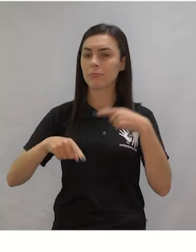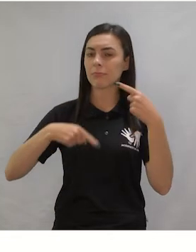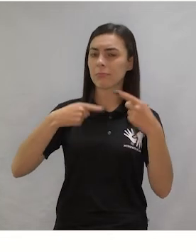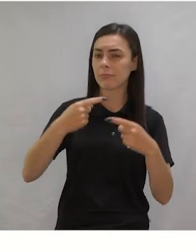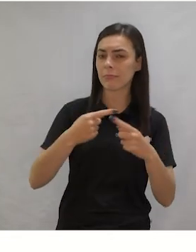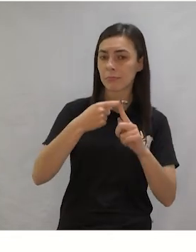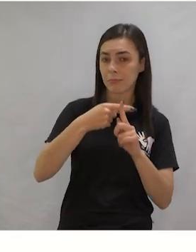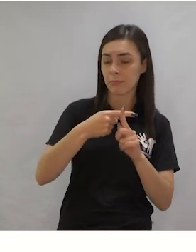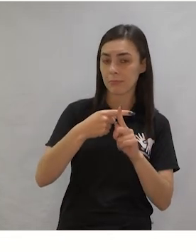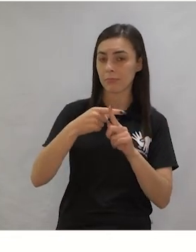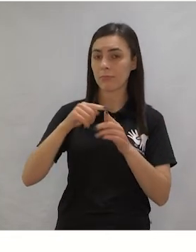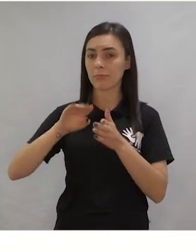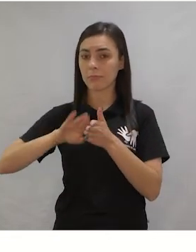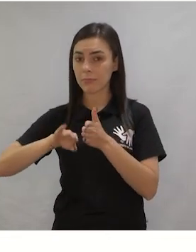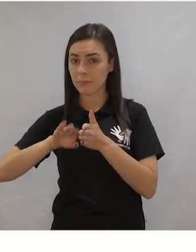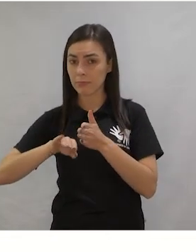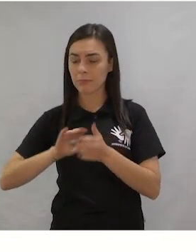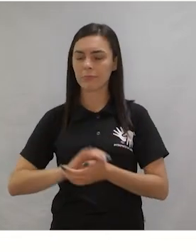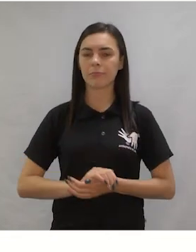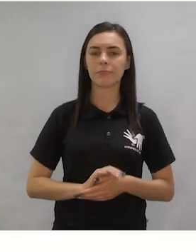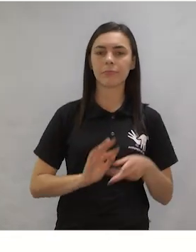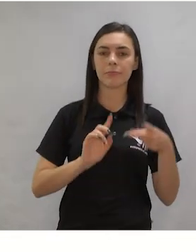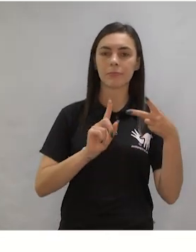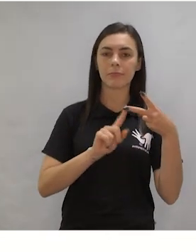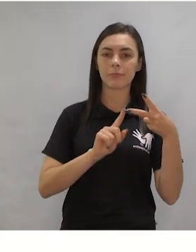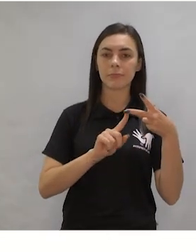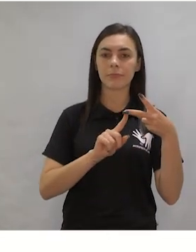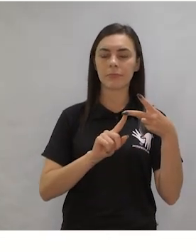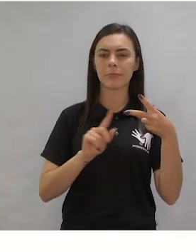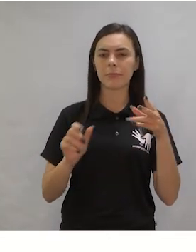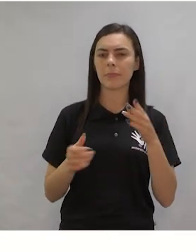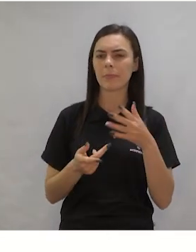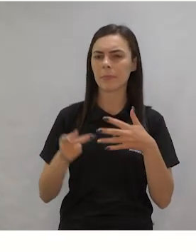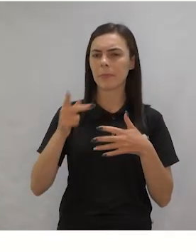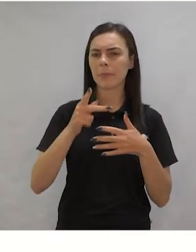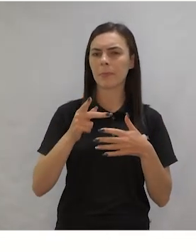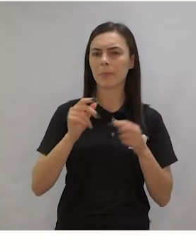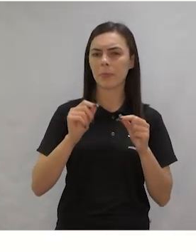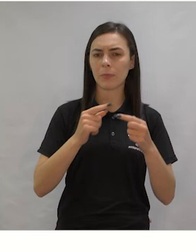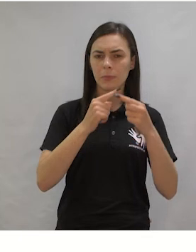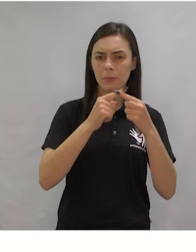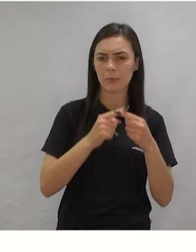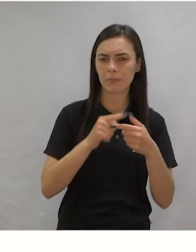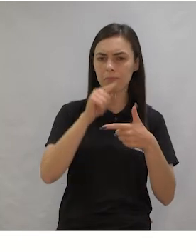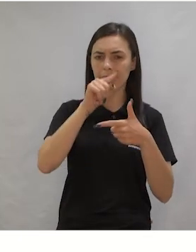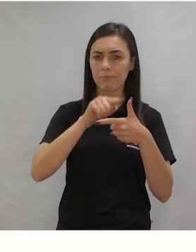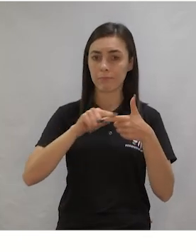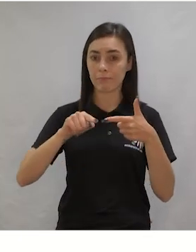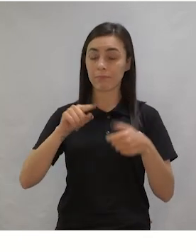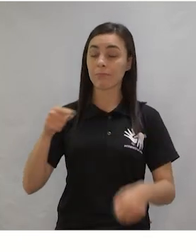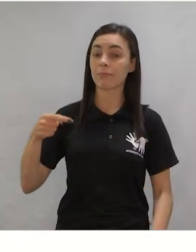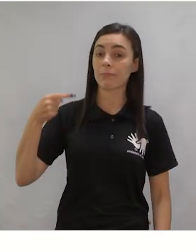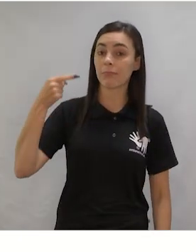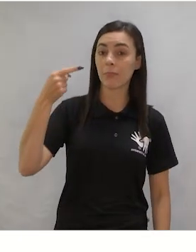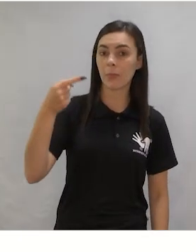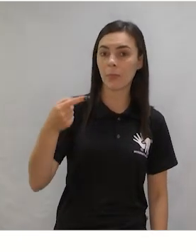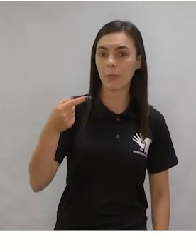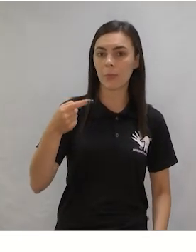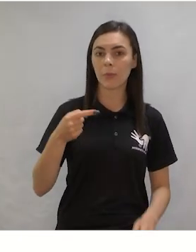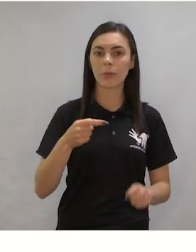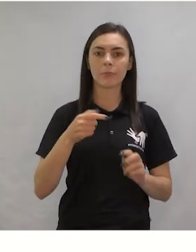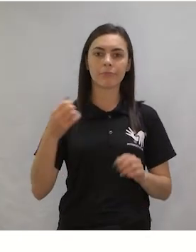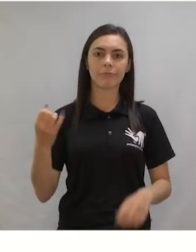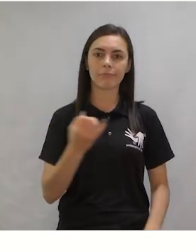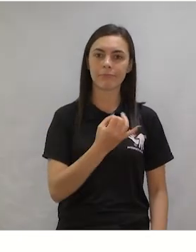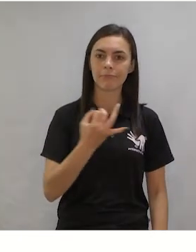por fim a adição e subtração? Ou então eu tenho que resolver primeiro a multiplicação e divisão para